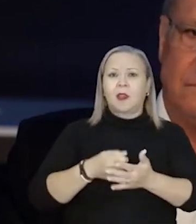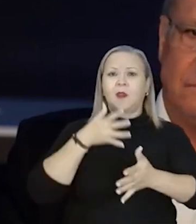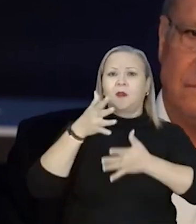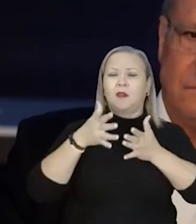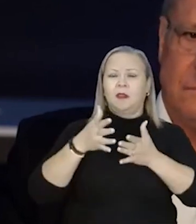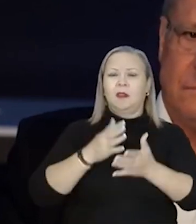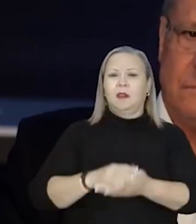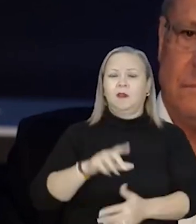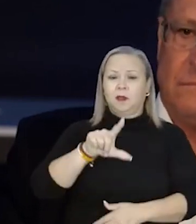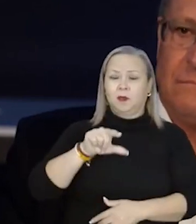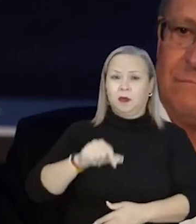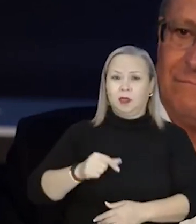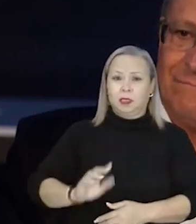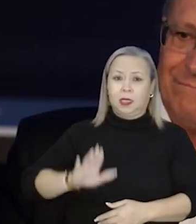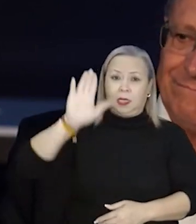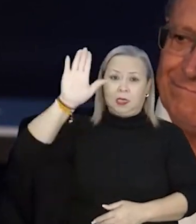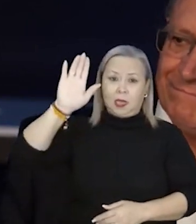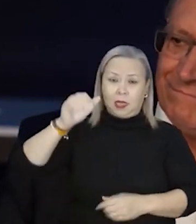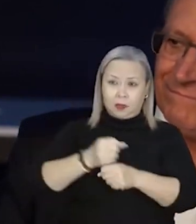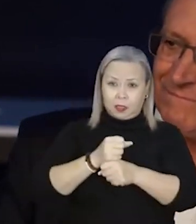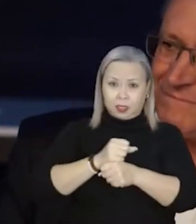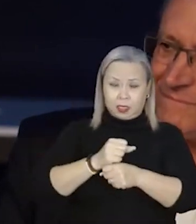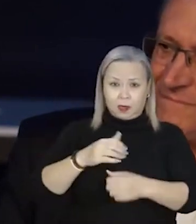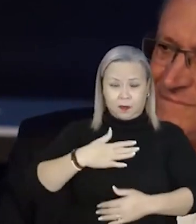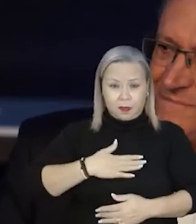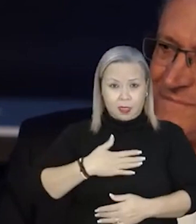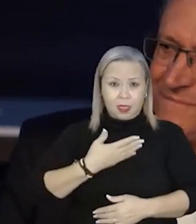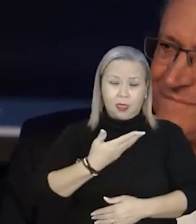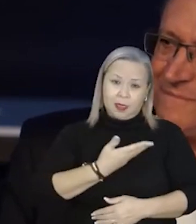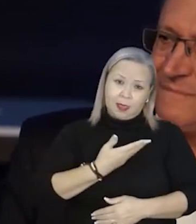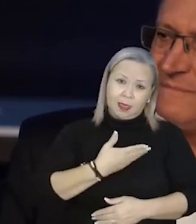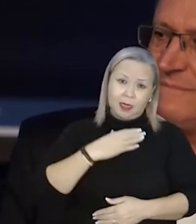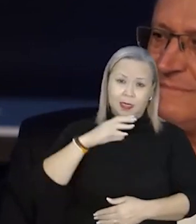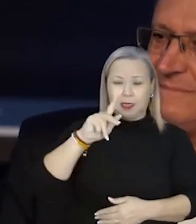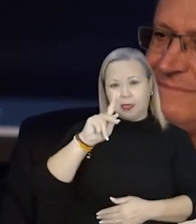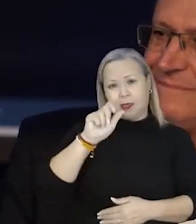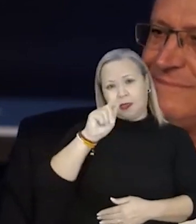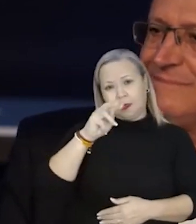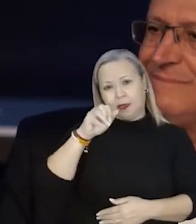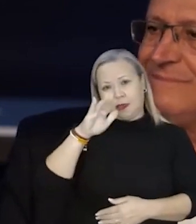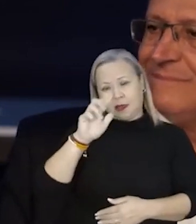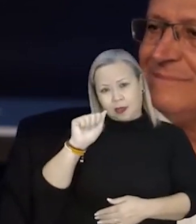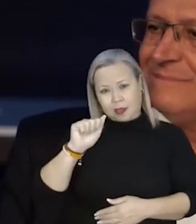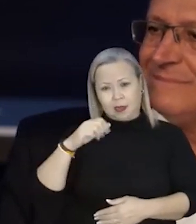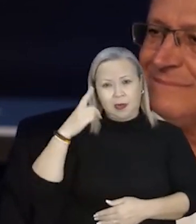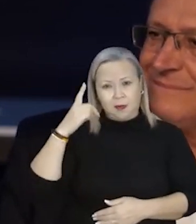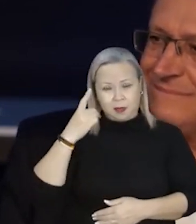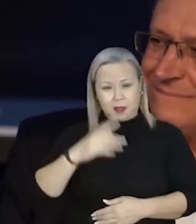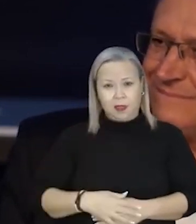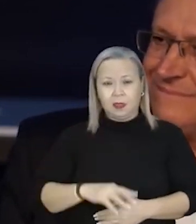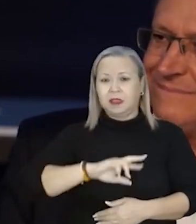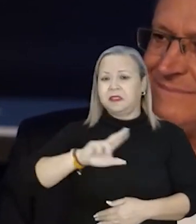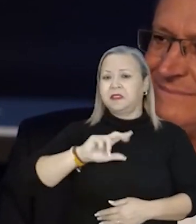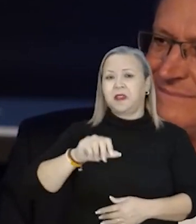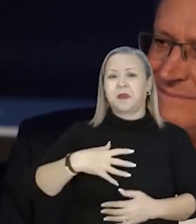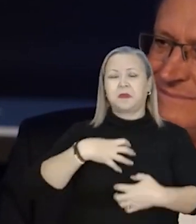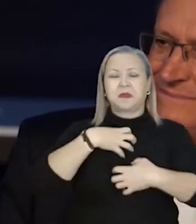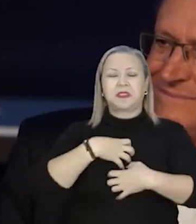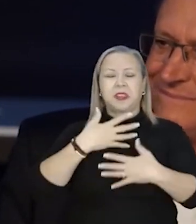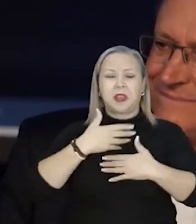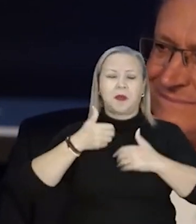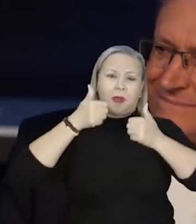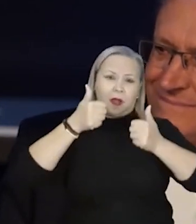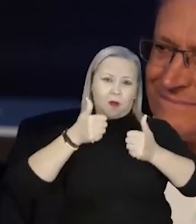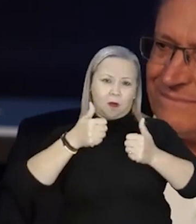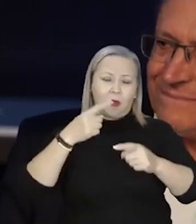ano, minha querida Cátia Abreu, não era porque eu me sentia melhor do que ninguém, é porque eu tinha consciência